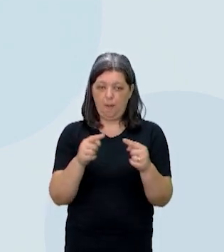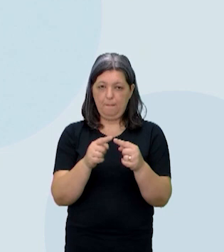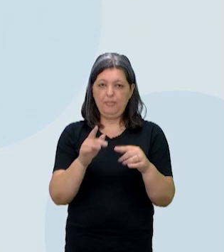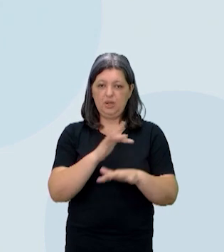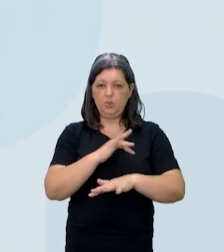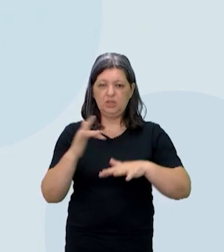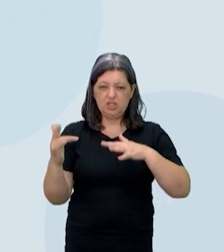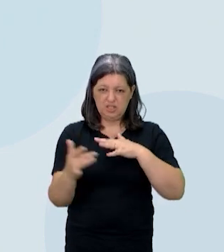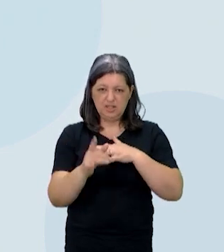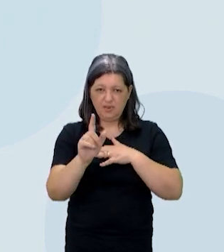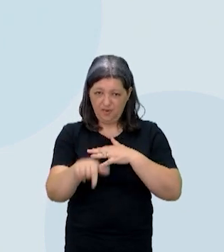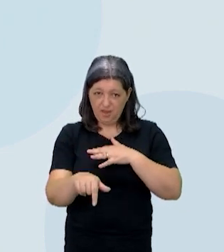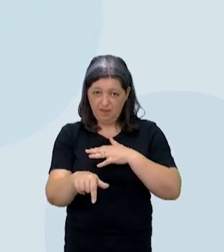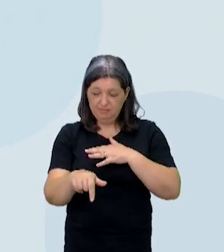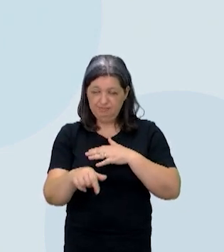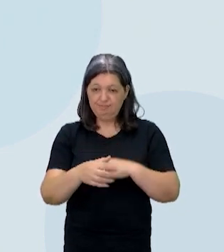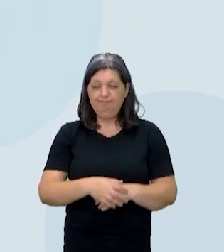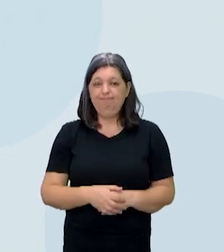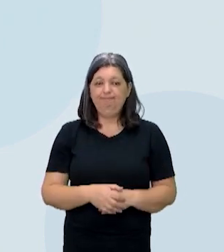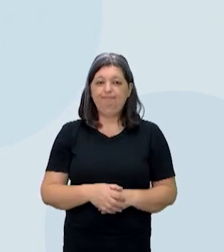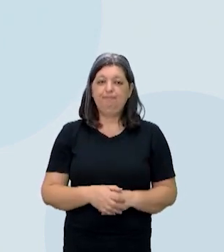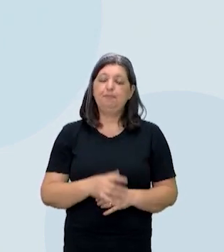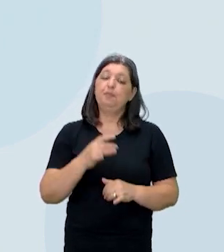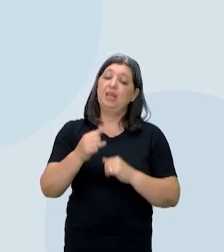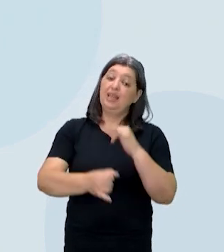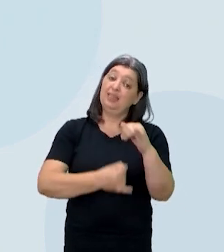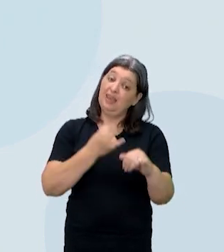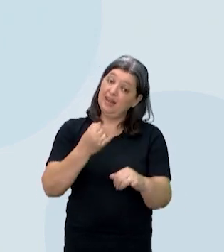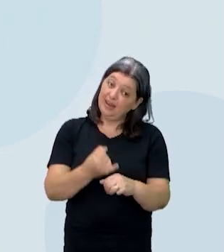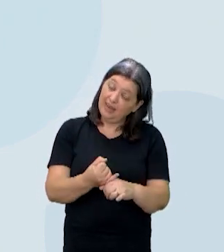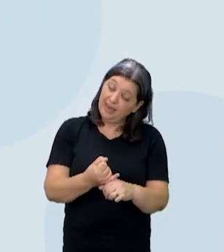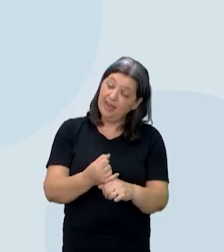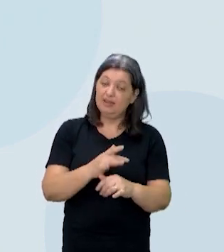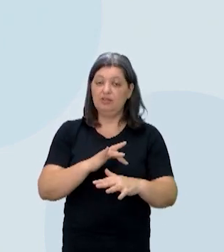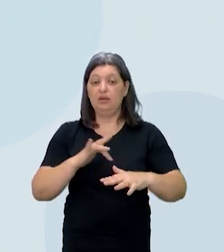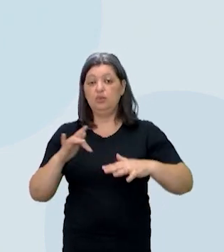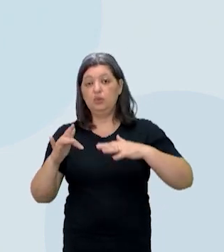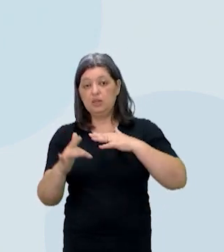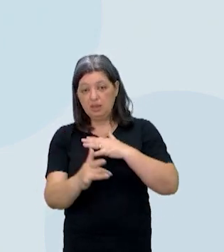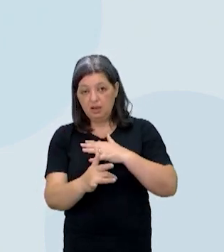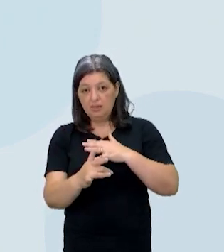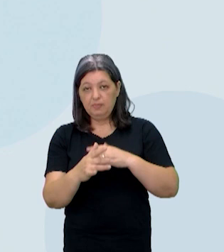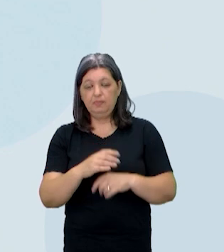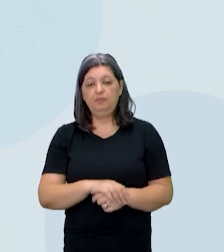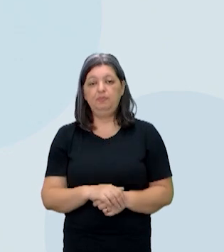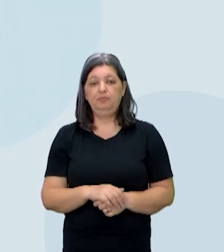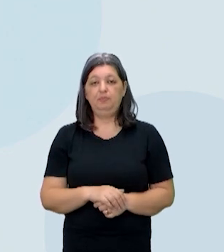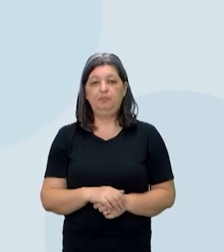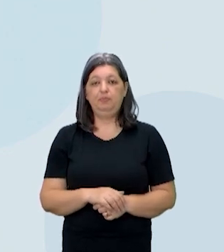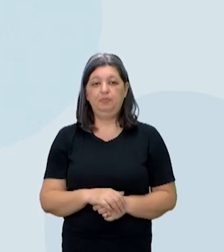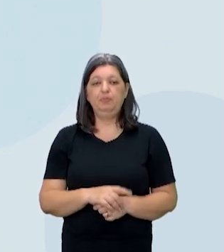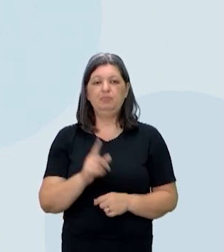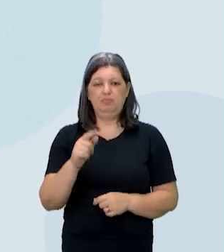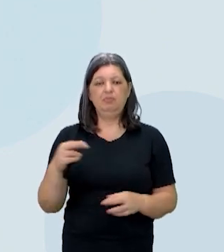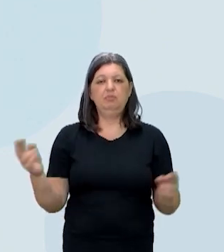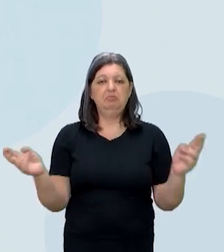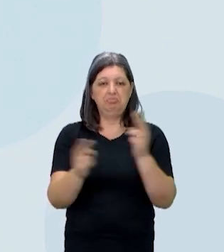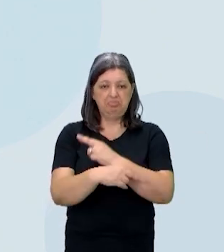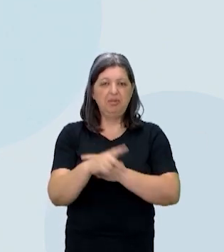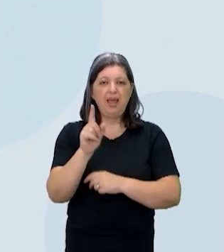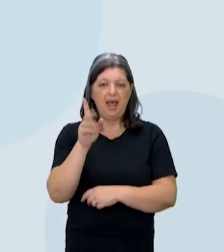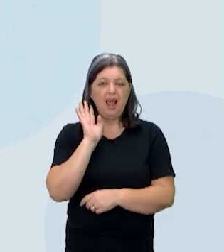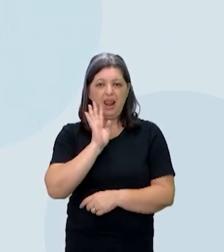Né? Tá falando... Redes sociais. Internet, então... rede social. Redes sociais, rede social. Mas se relaciona assim, a rede social é muito